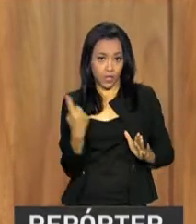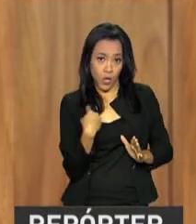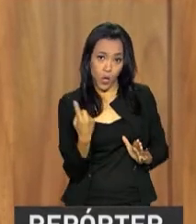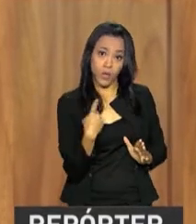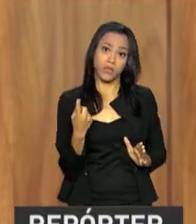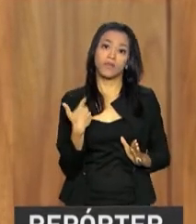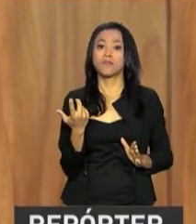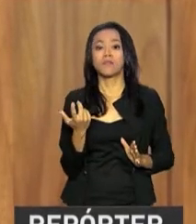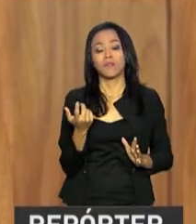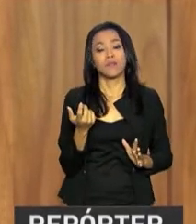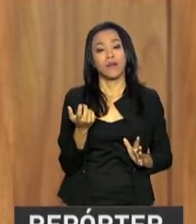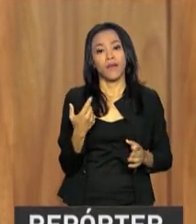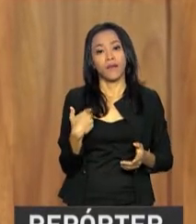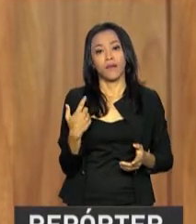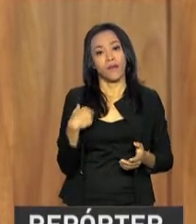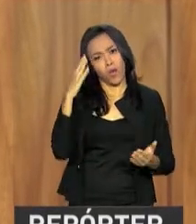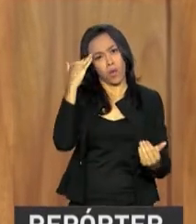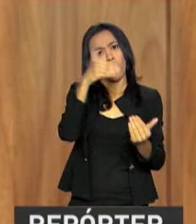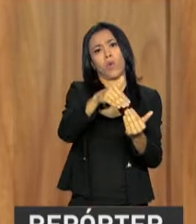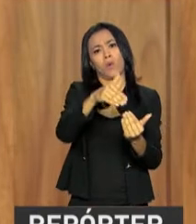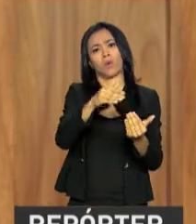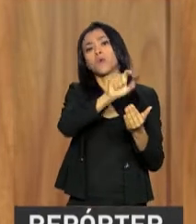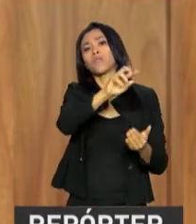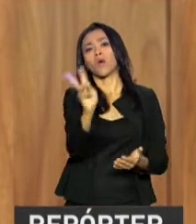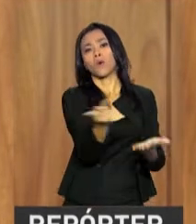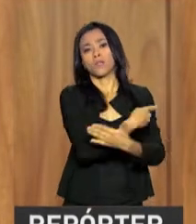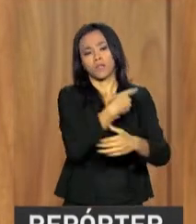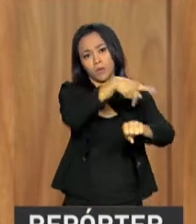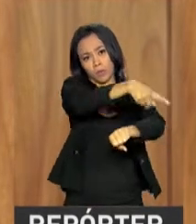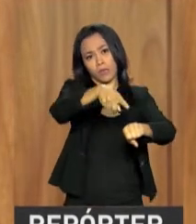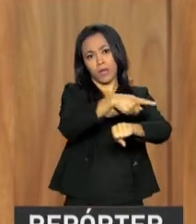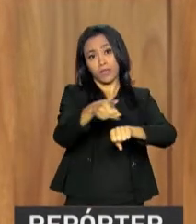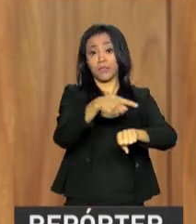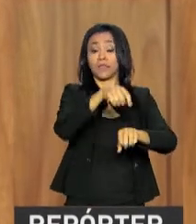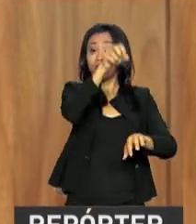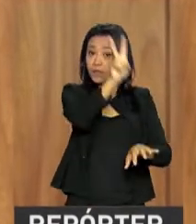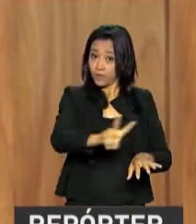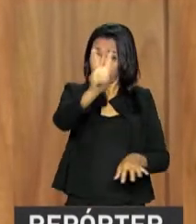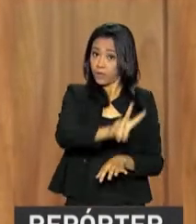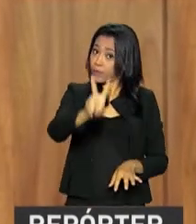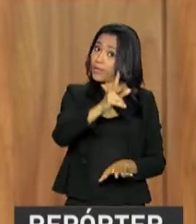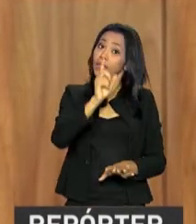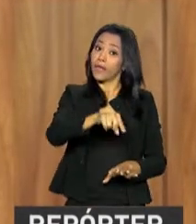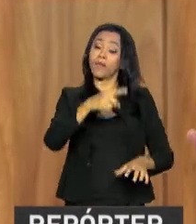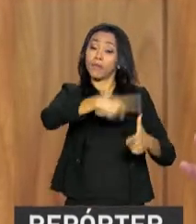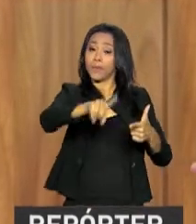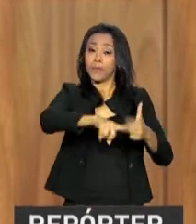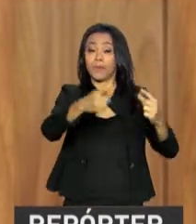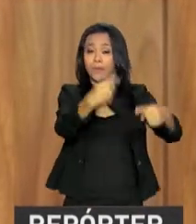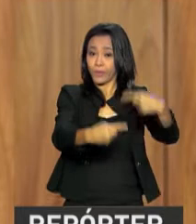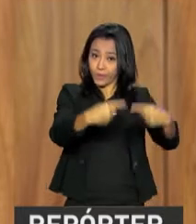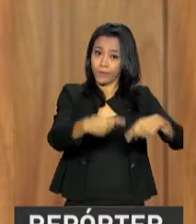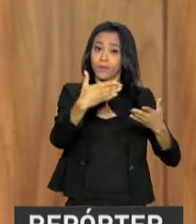patrocinamos o que está acontecendo na venezuela sob o foco político o que queremos e isso foi